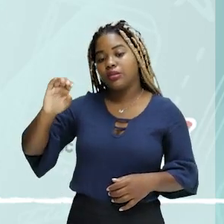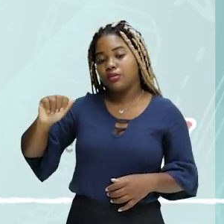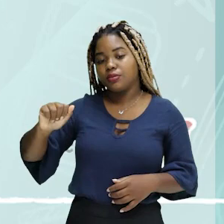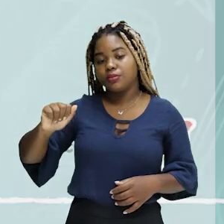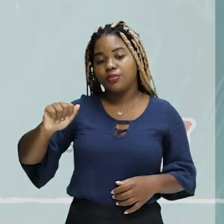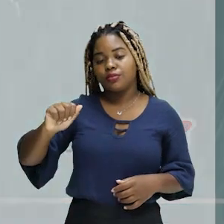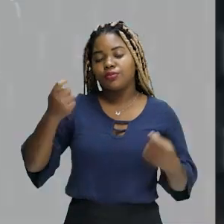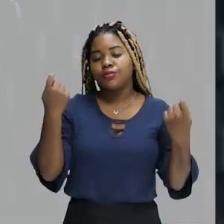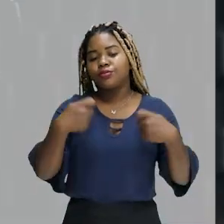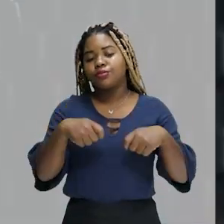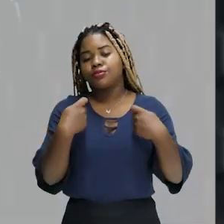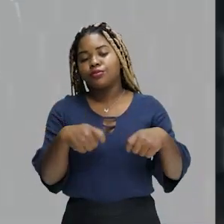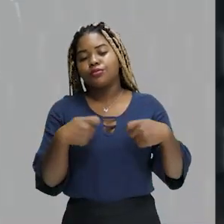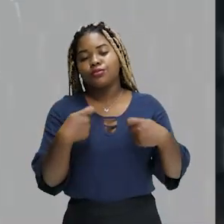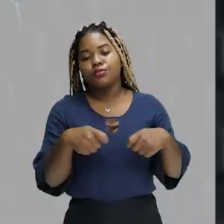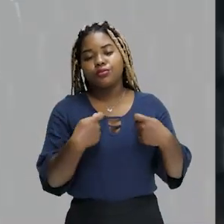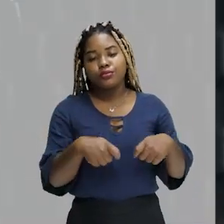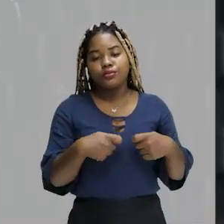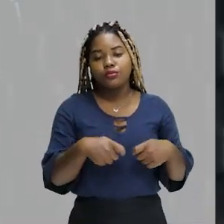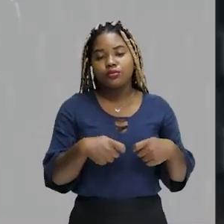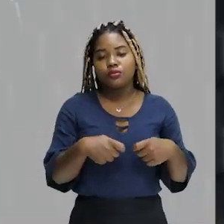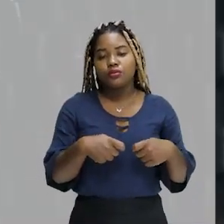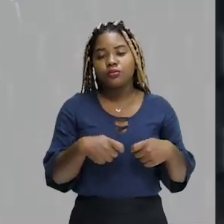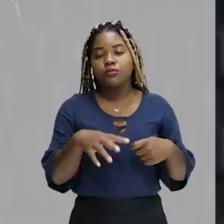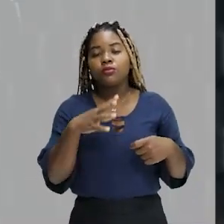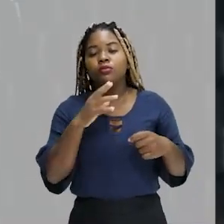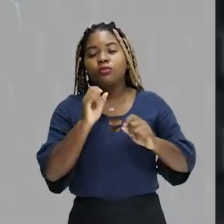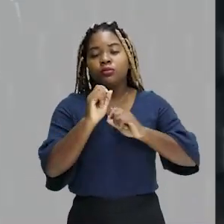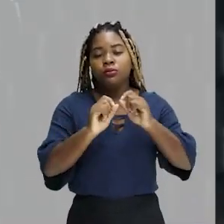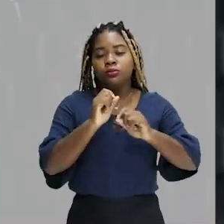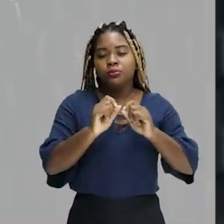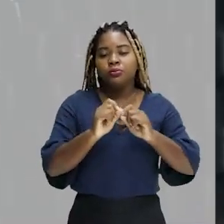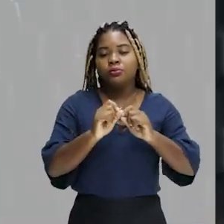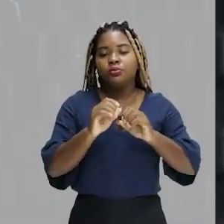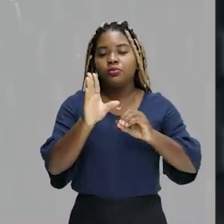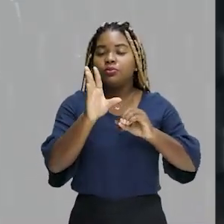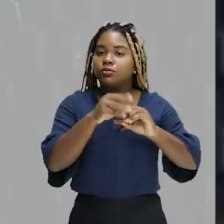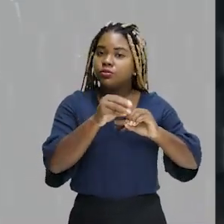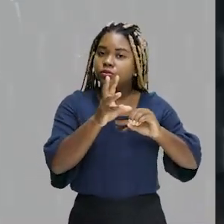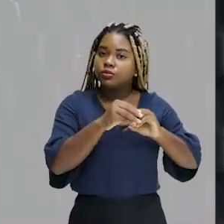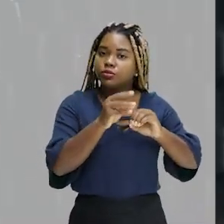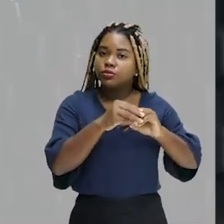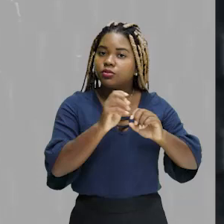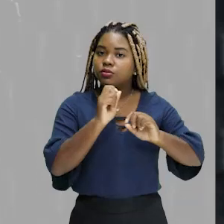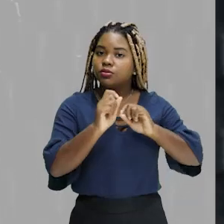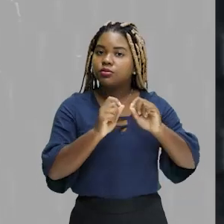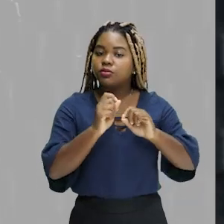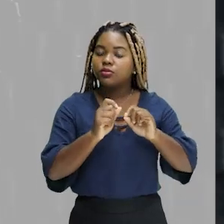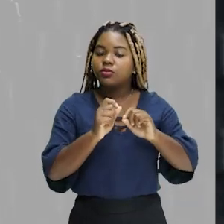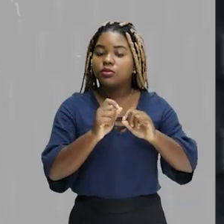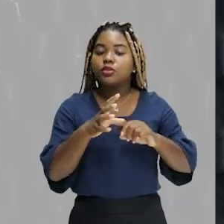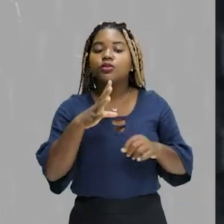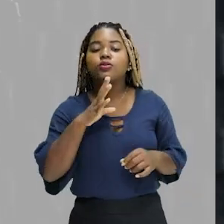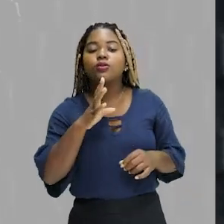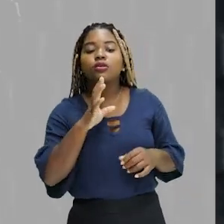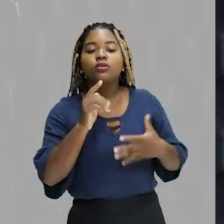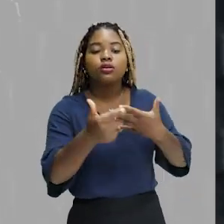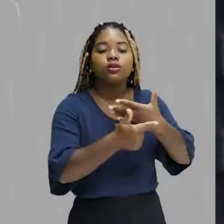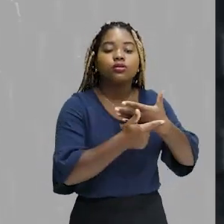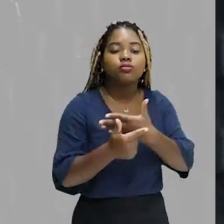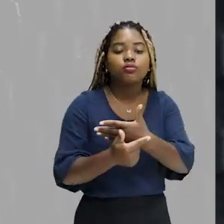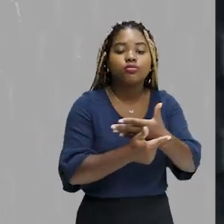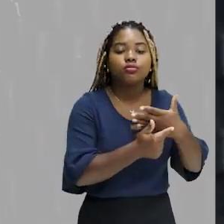gente vai precisar muito daquele conhecimento de reconhecimento de funções orgânicas. Então,